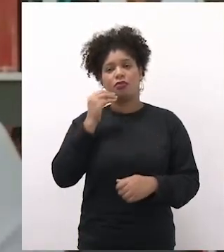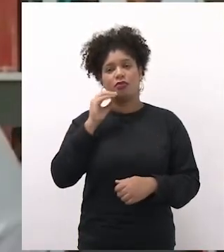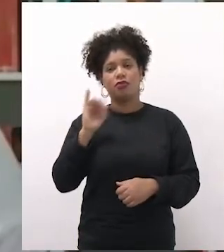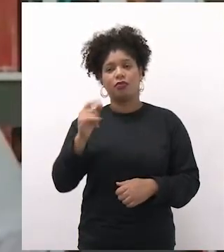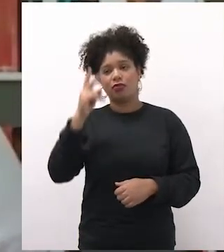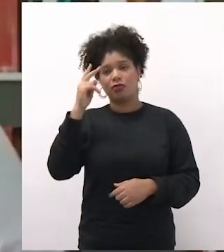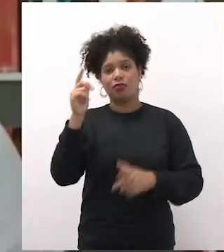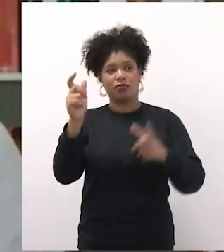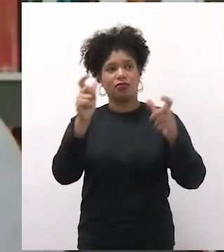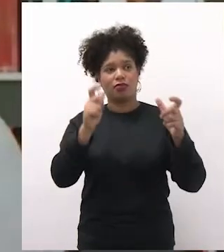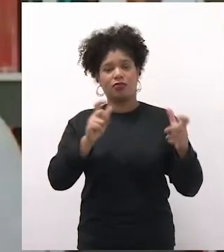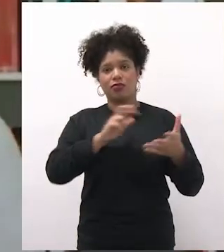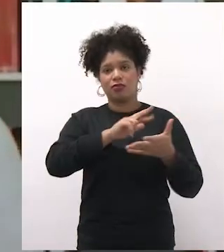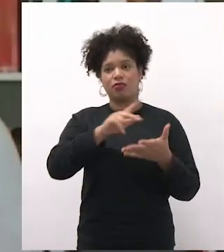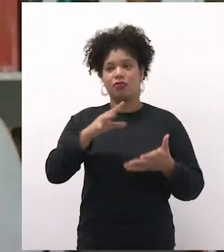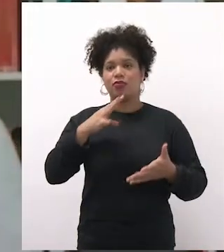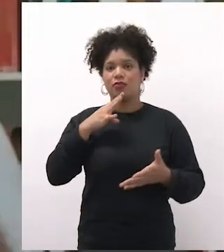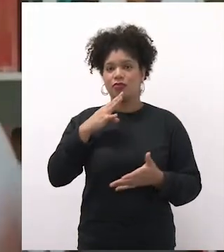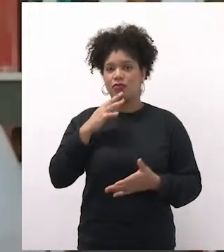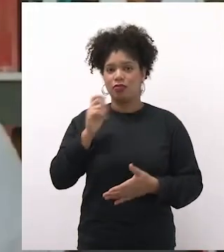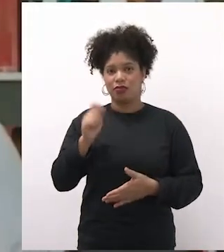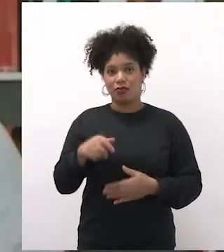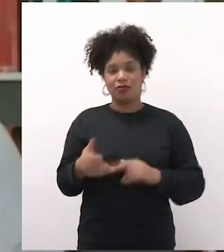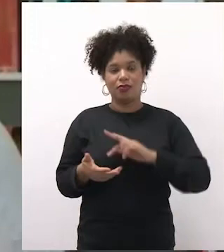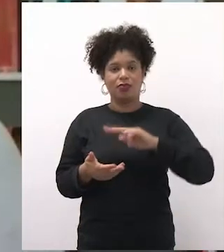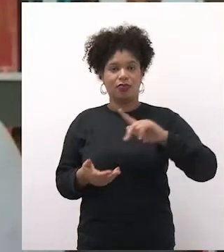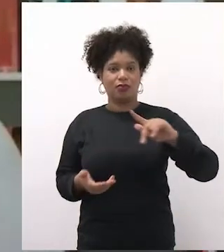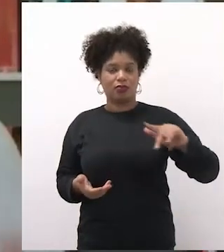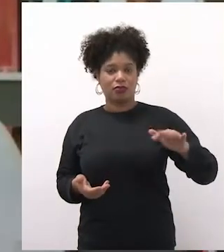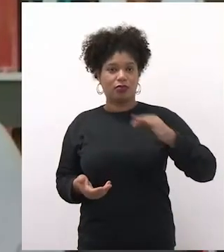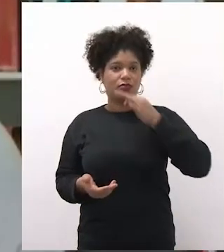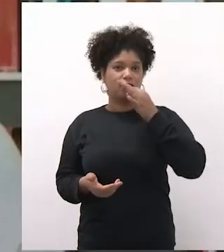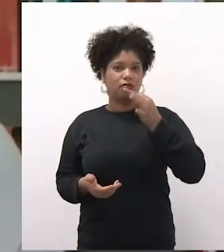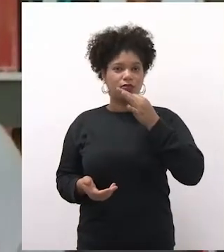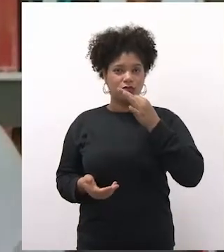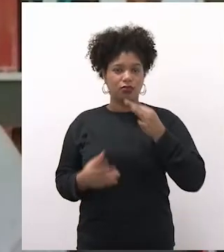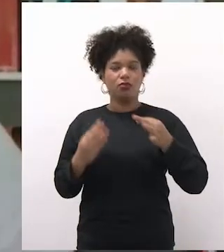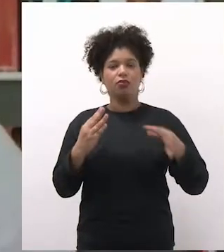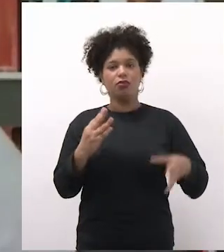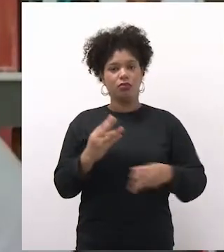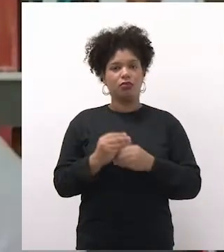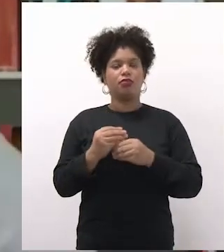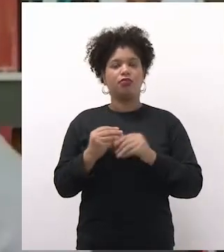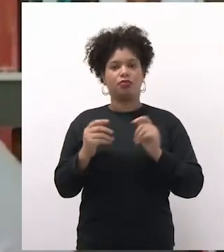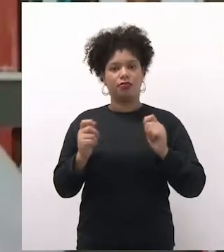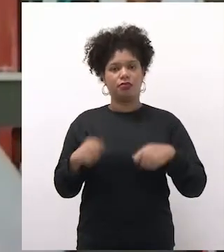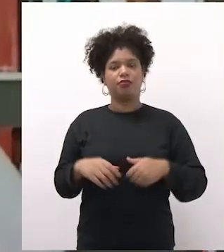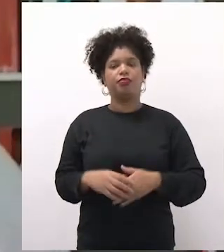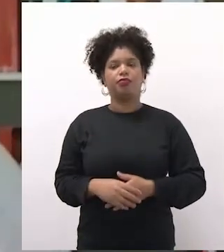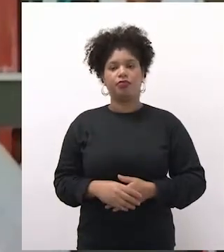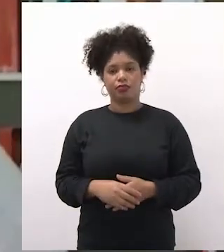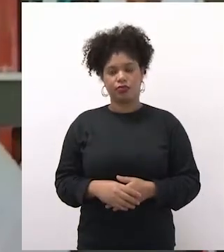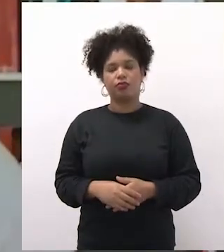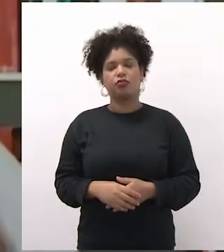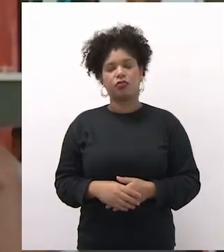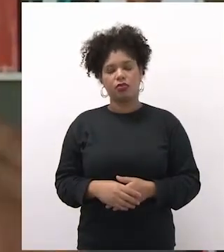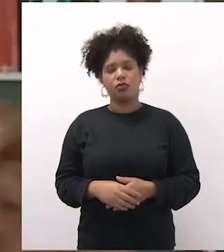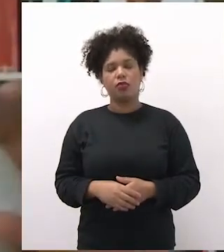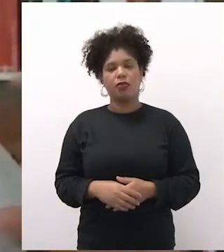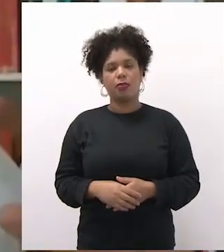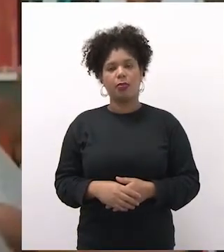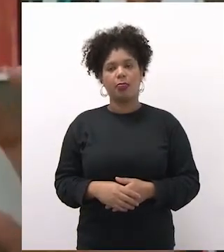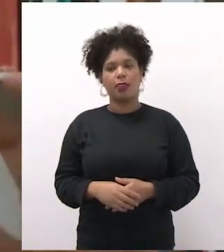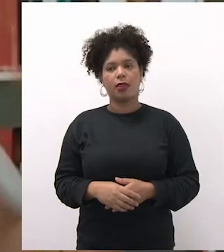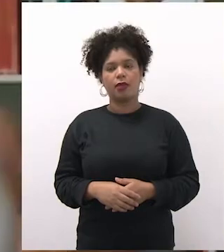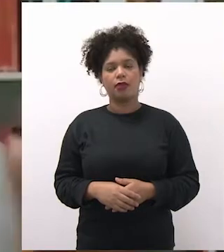de muitos lugares, com contribuições tão distintas, tão singulares, e você chegar ao ponto de